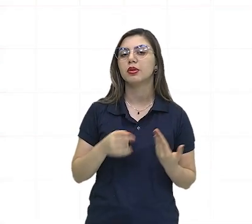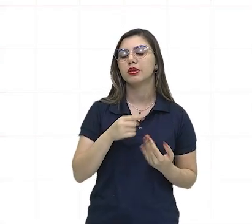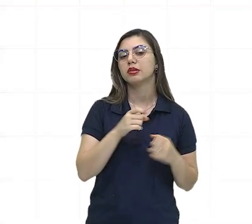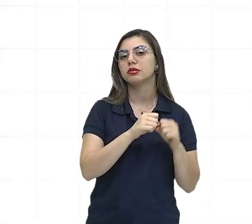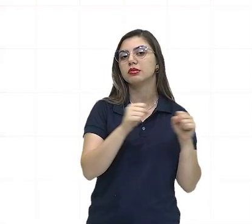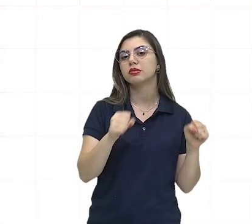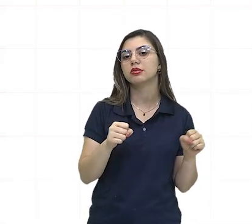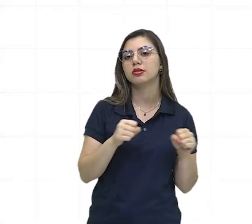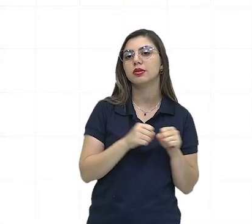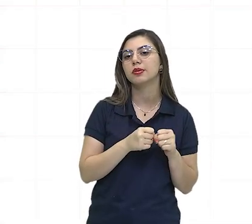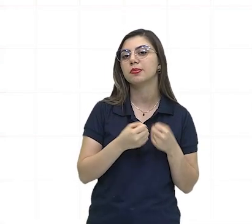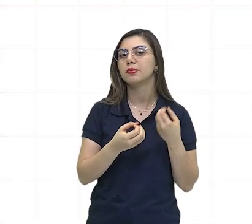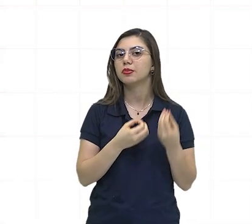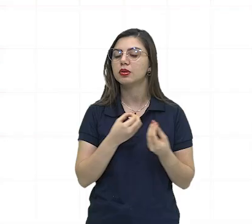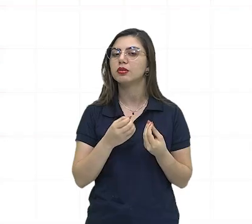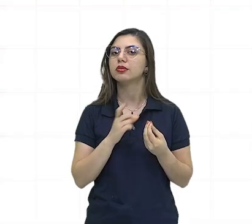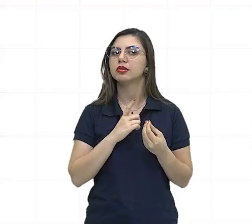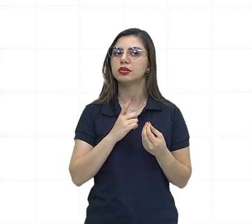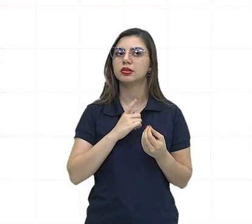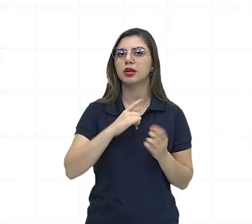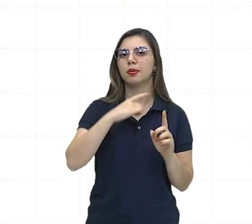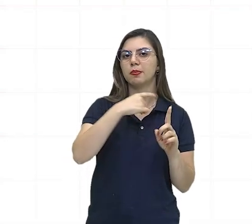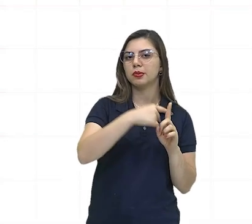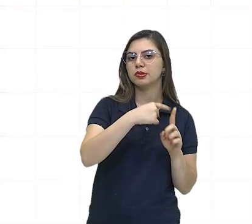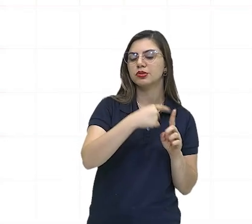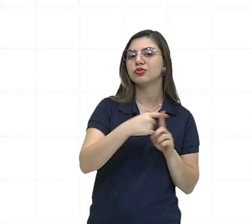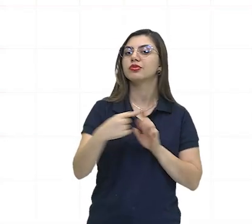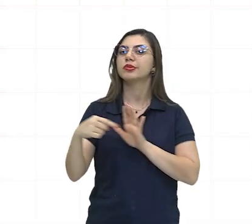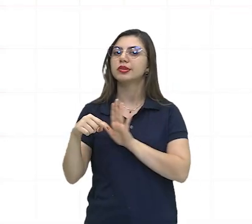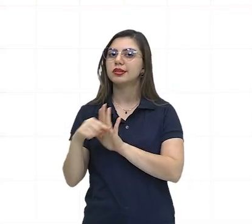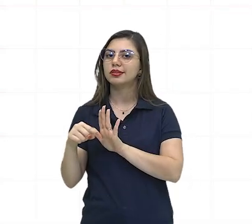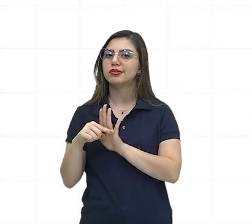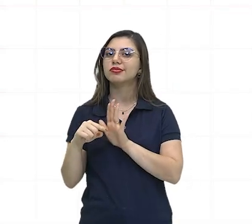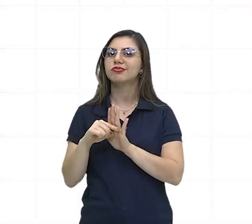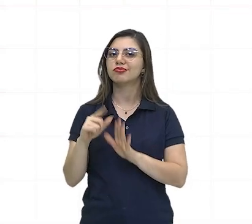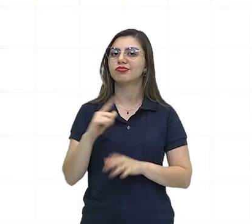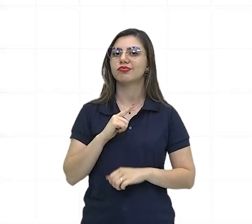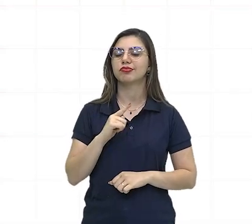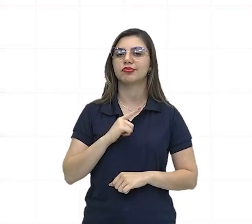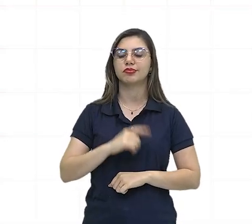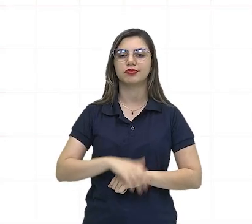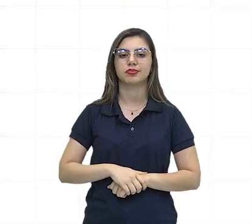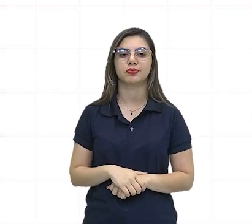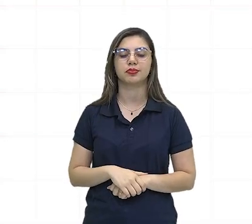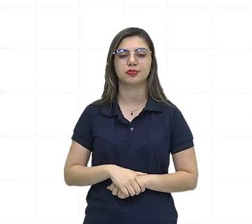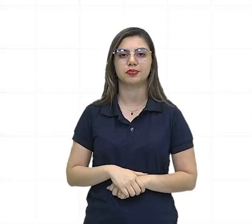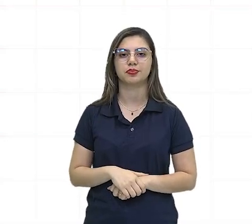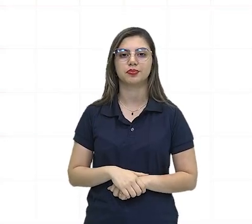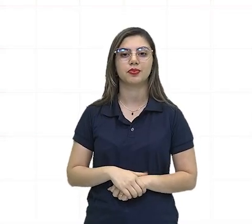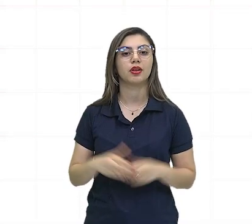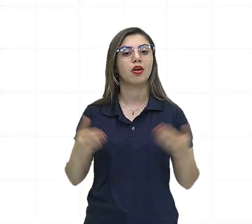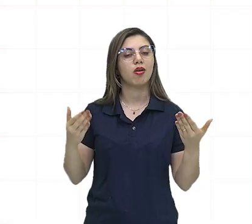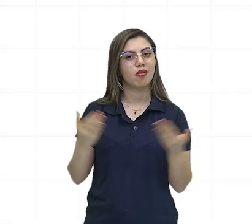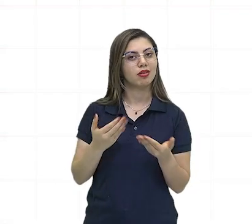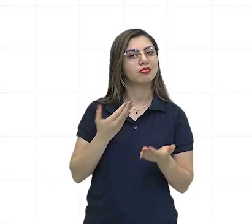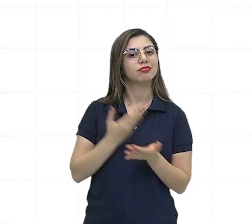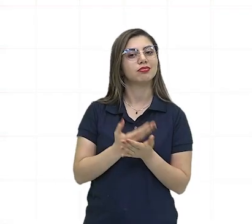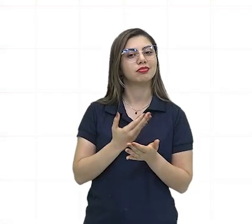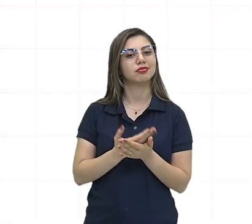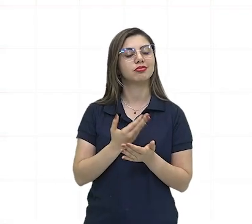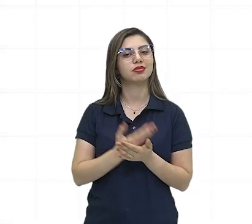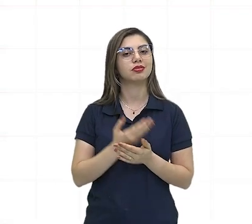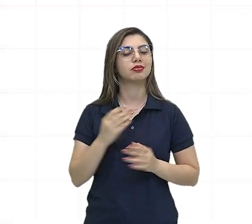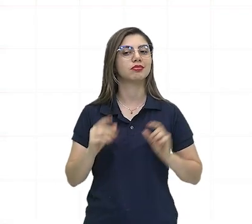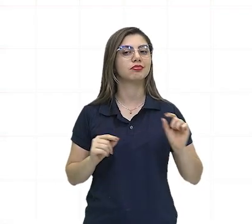também traz ali as suas vantagens e as suas desvantagens. E aí a gente vai verificar,